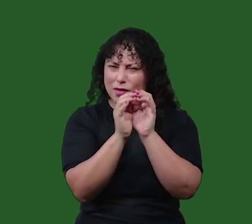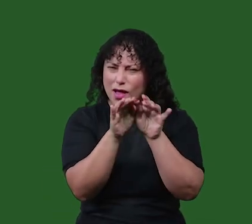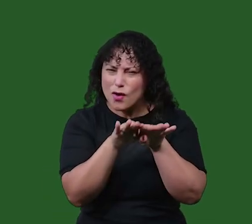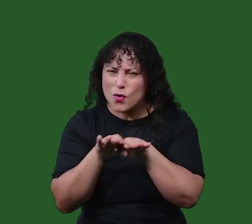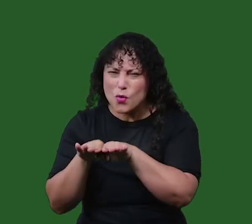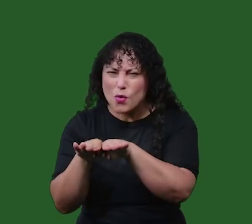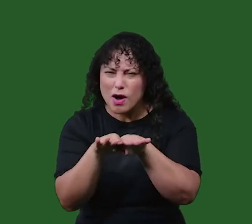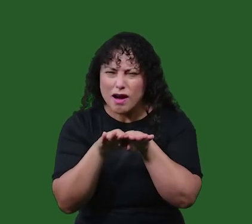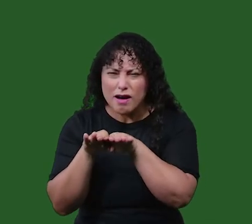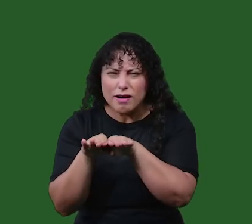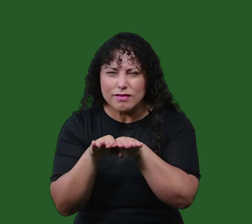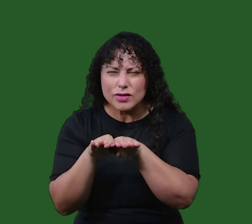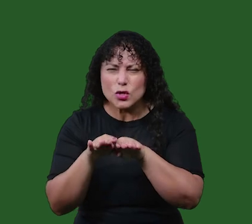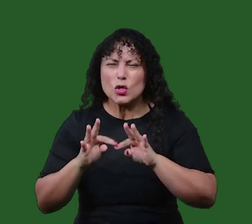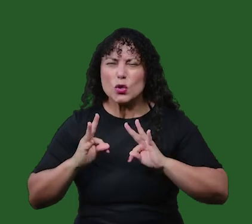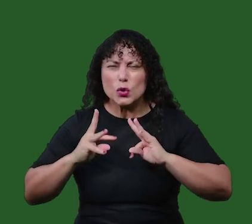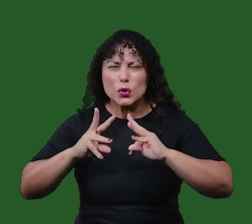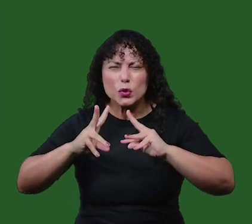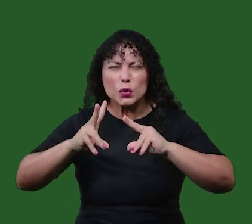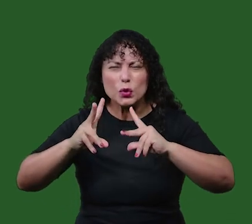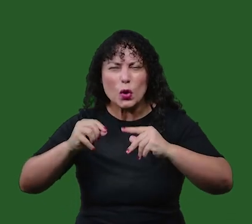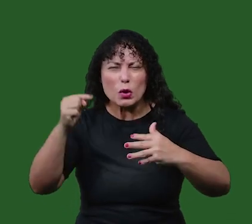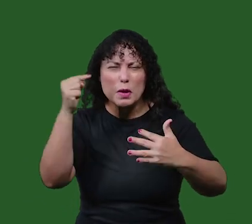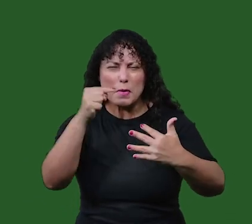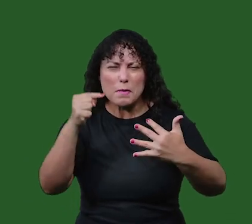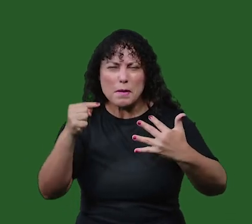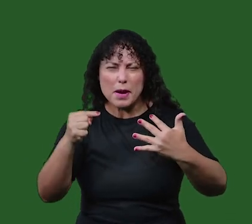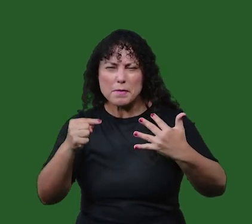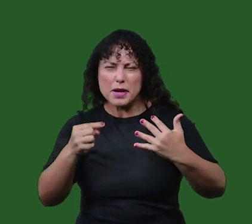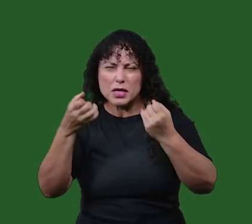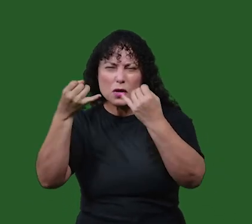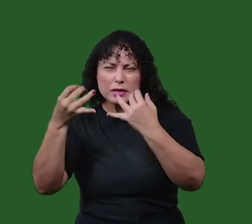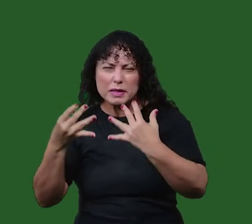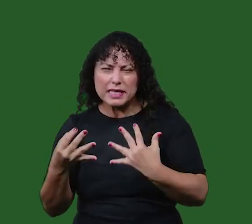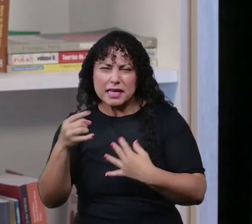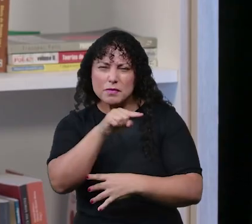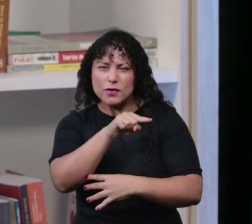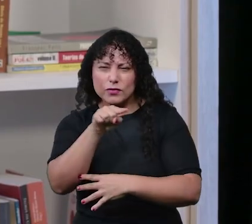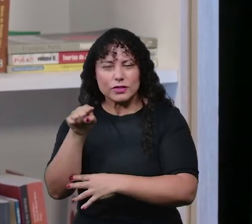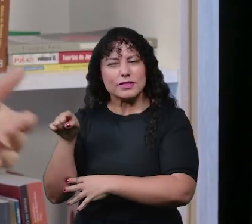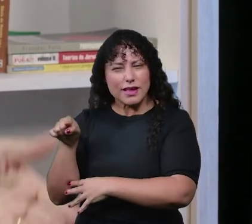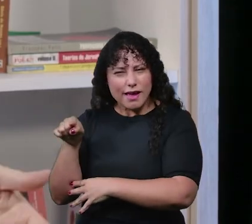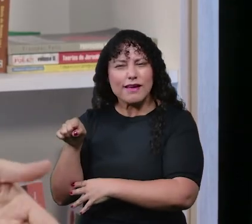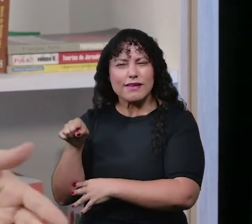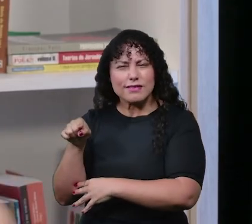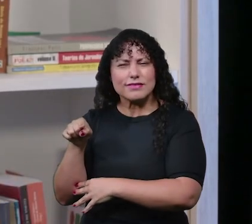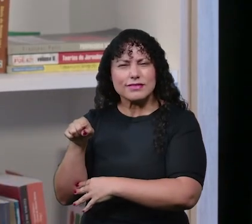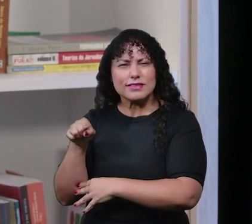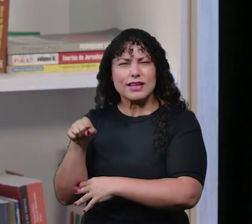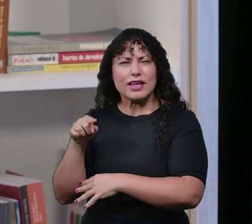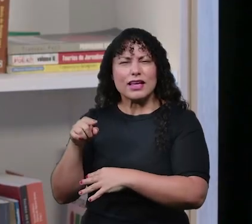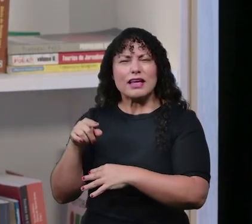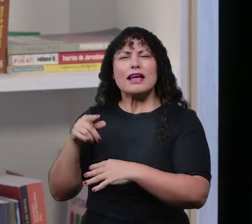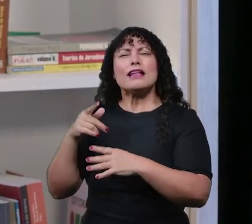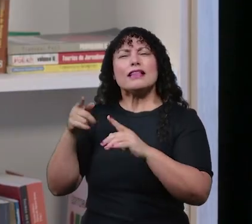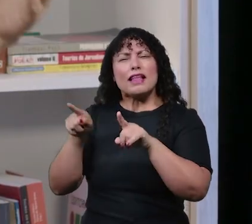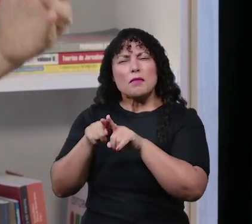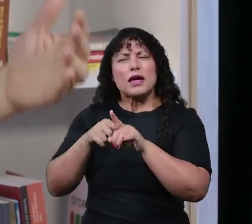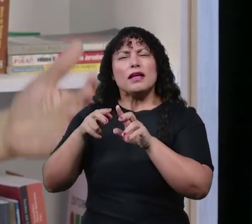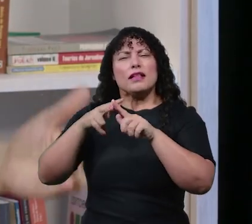cérebros são iguais? Todas essas funções que eu acabei de explicar para vocês, tanto